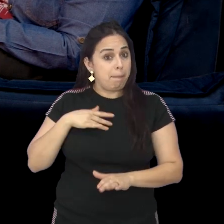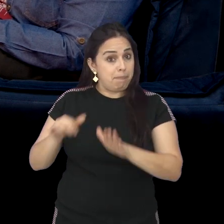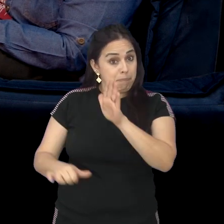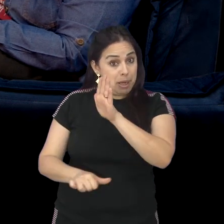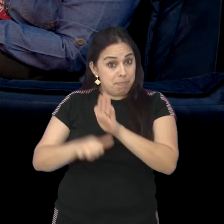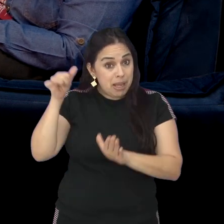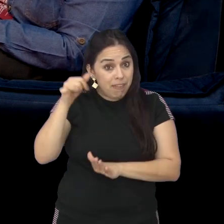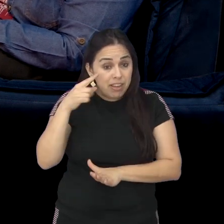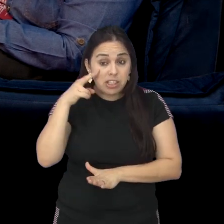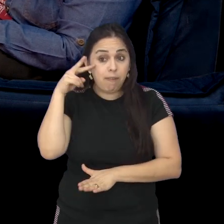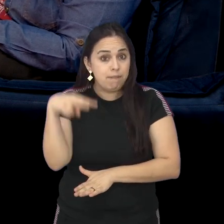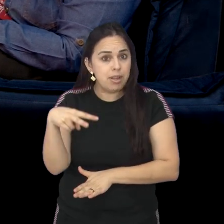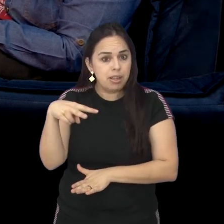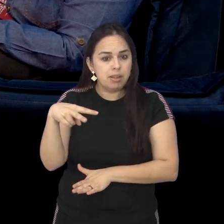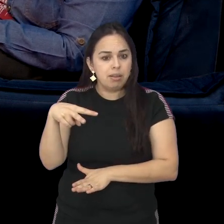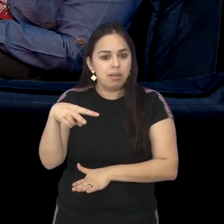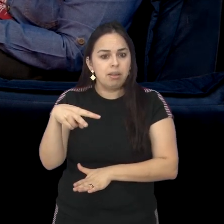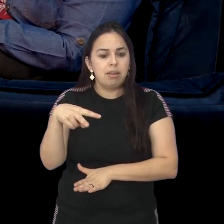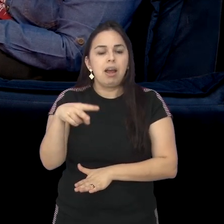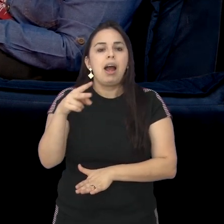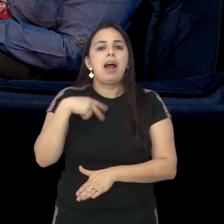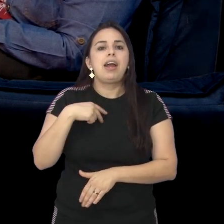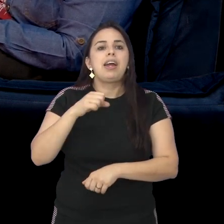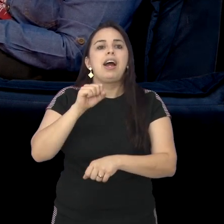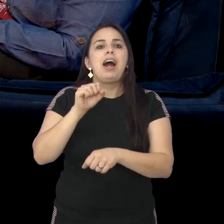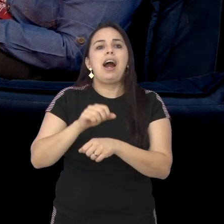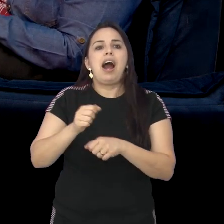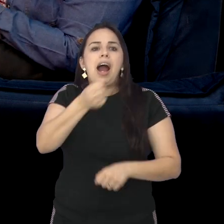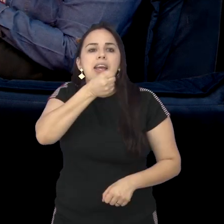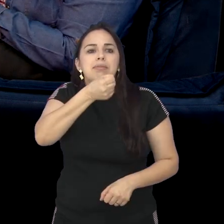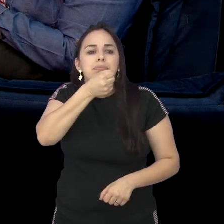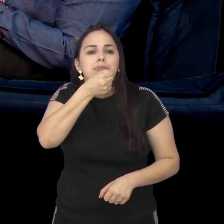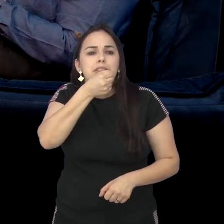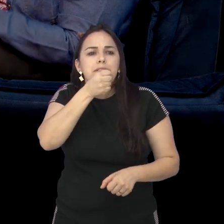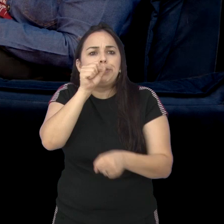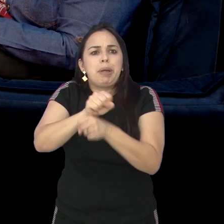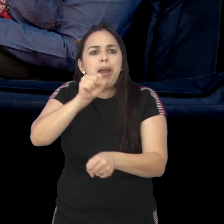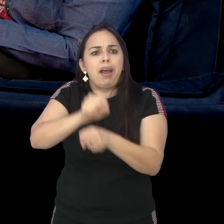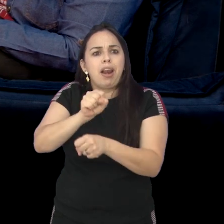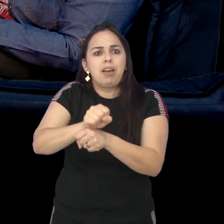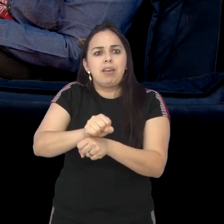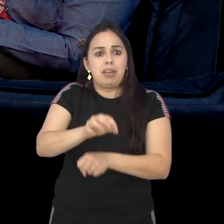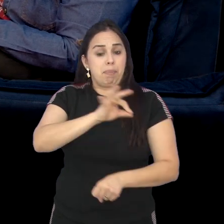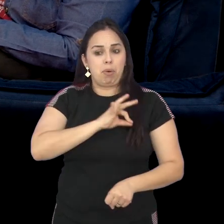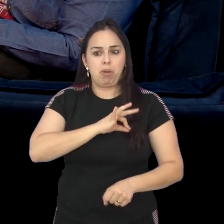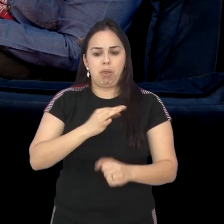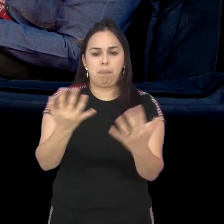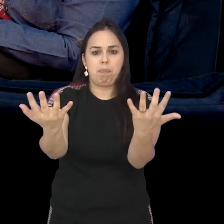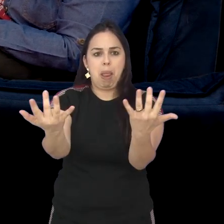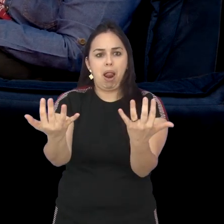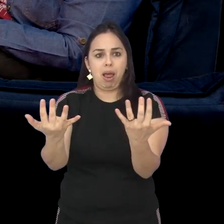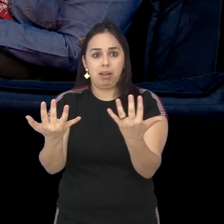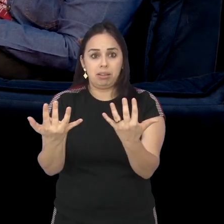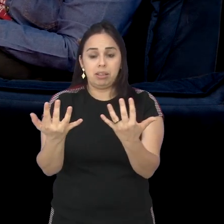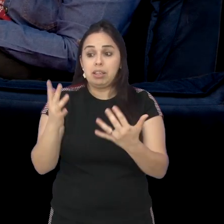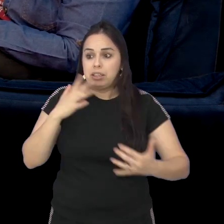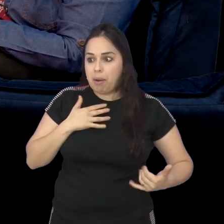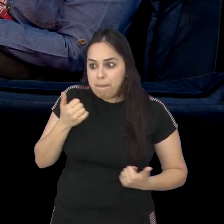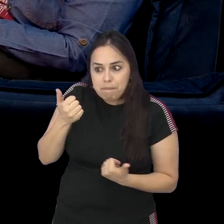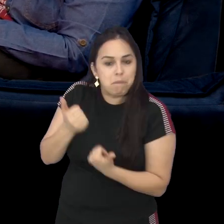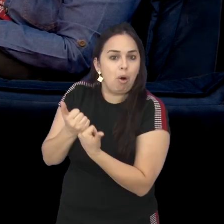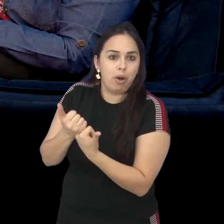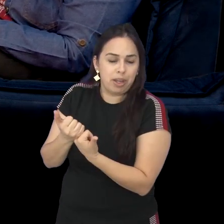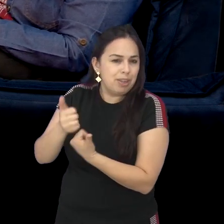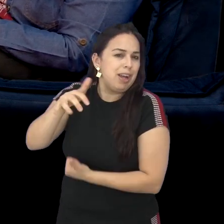imprensa dentro do bairro esperando a polícia vir para receber o confronto junto. Pronto aqui, né? De tanto apoio que os moradores do